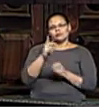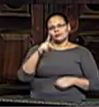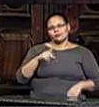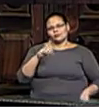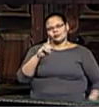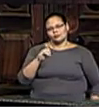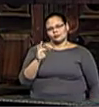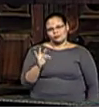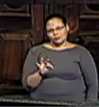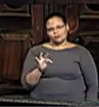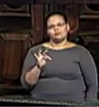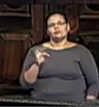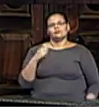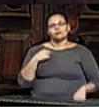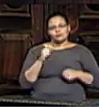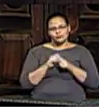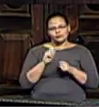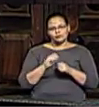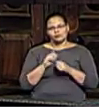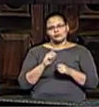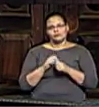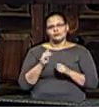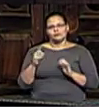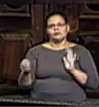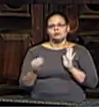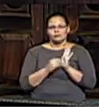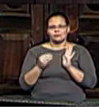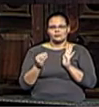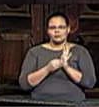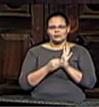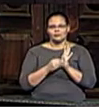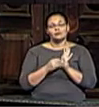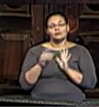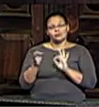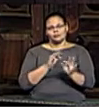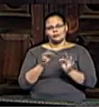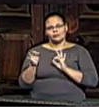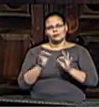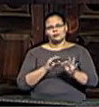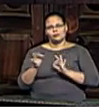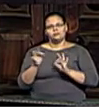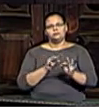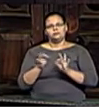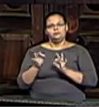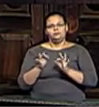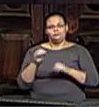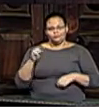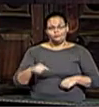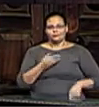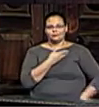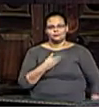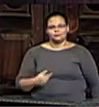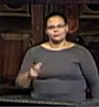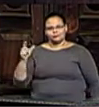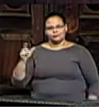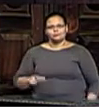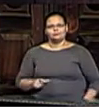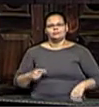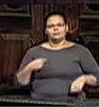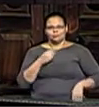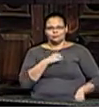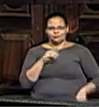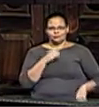fiz individualmente algumas emendas, e nesse projeto aqui do governo, da redução